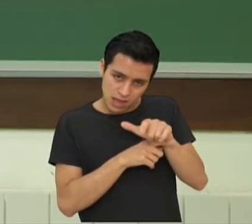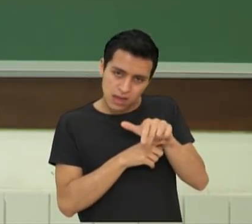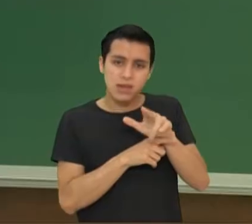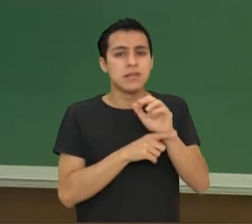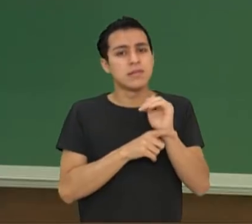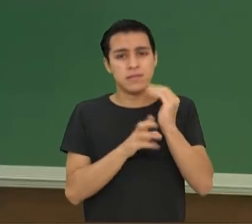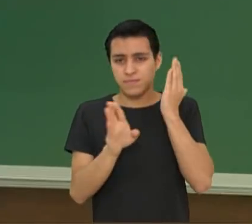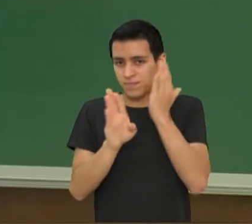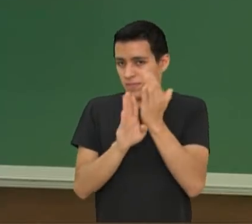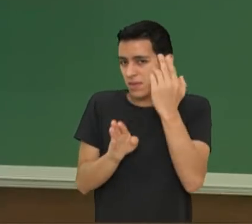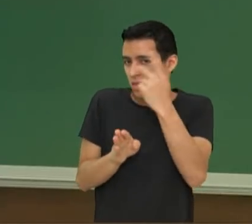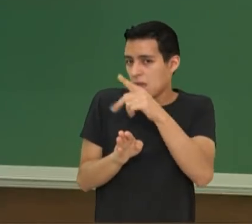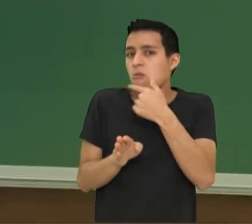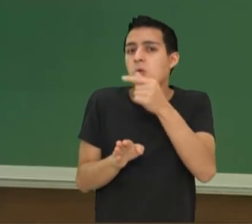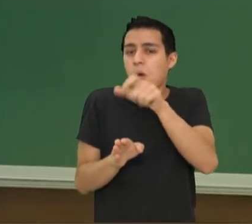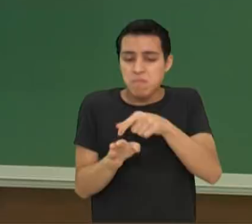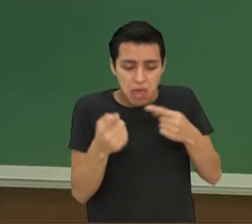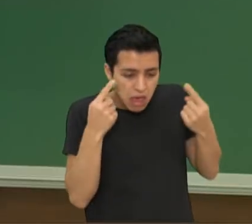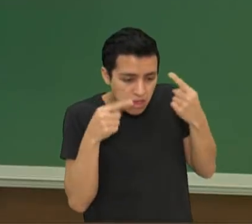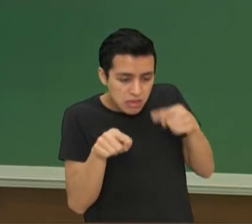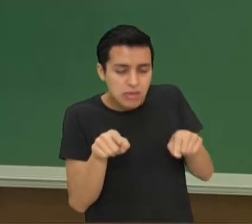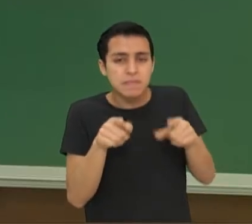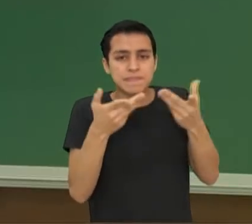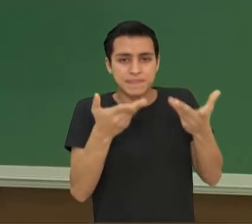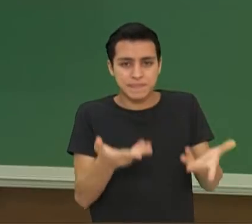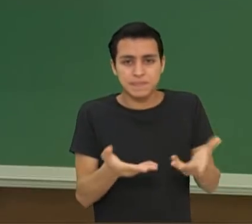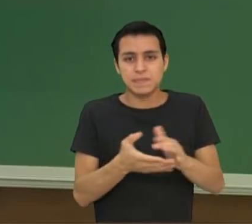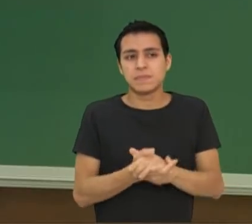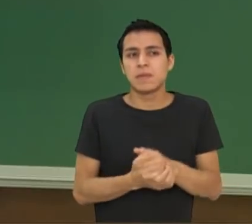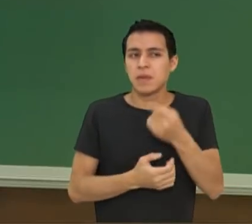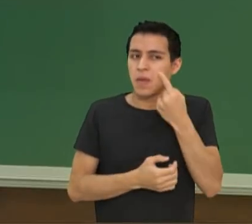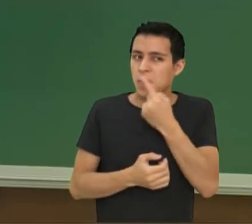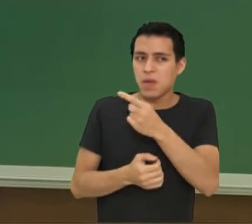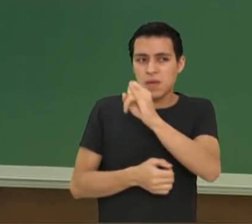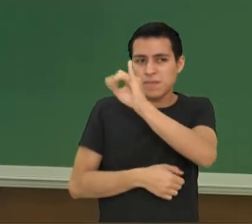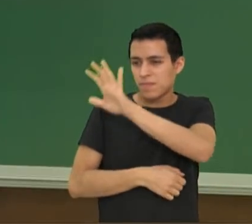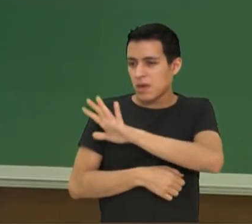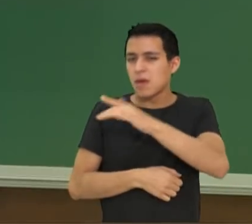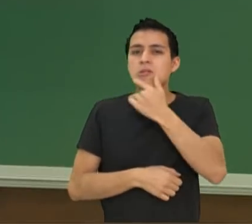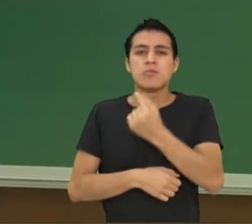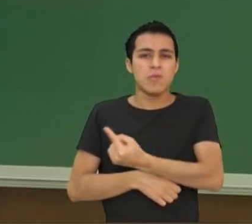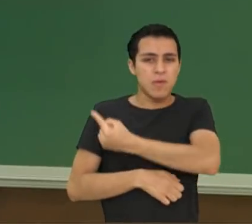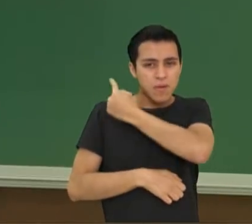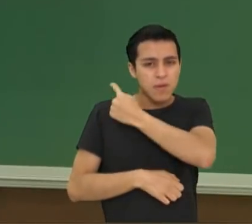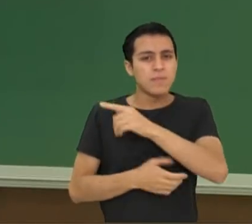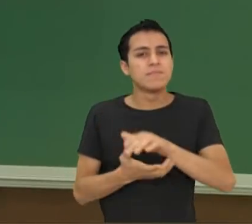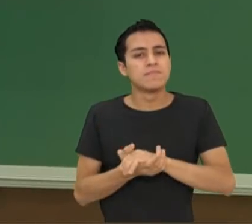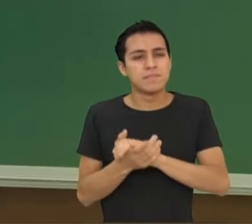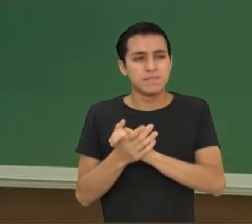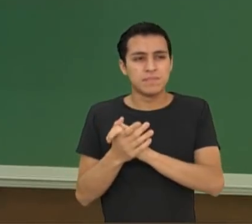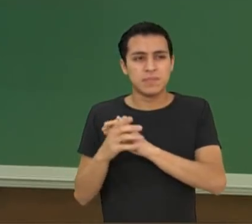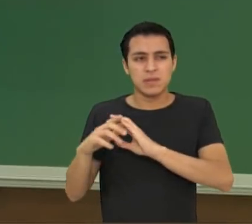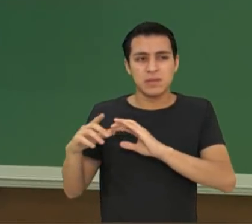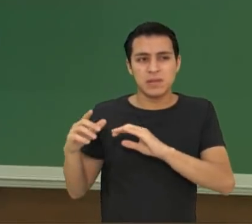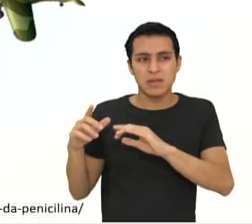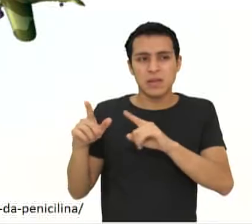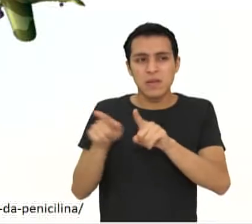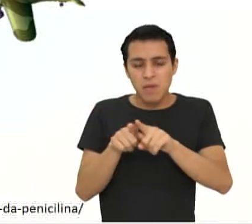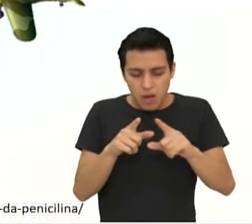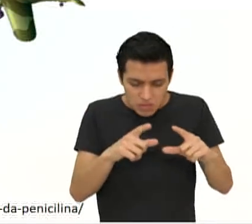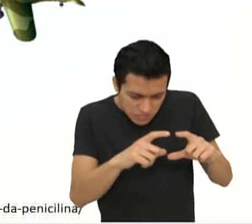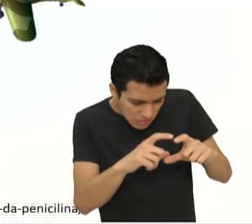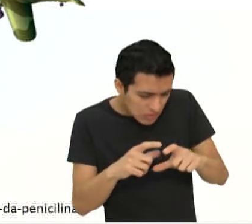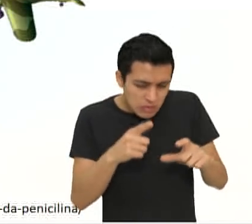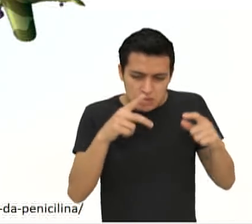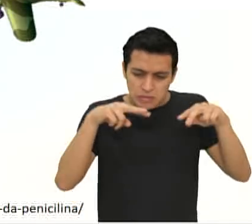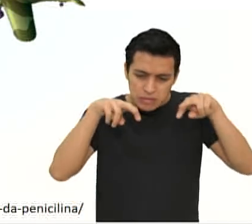Fleming da penicilina. Eu trouxe aqui uma imagem dele, né, com a plaquinha lá que ele